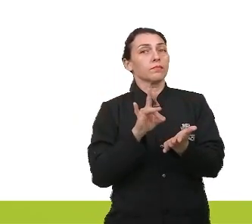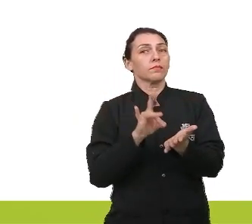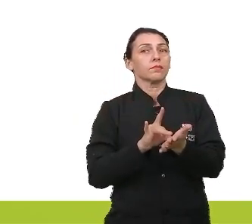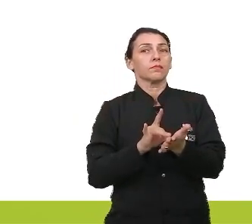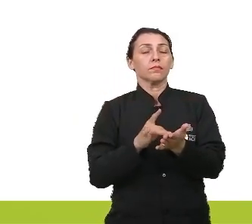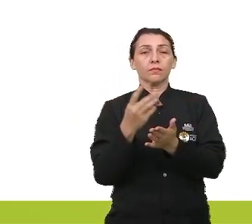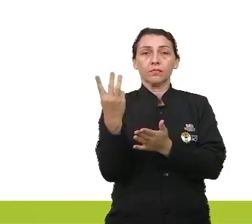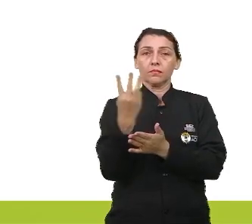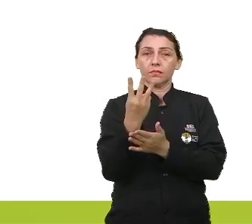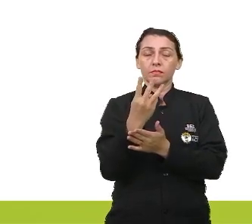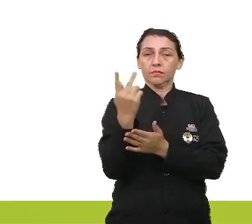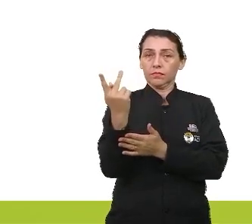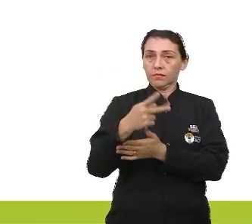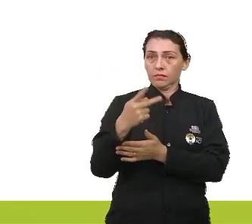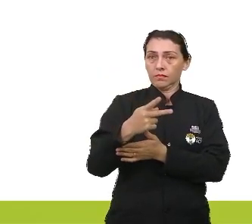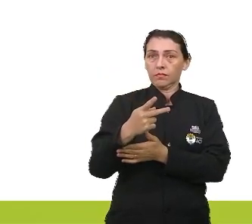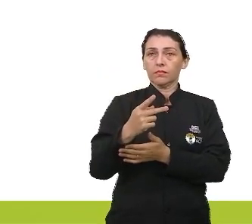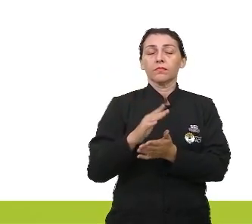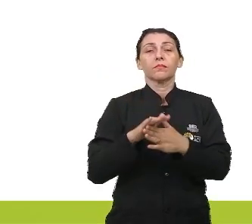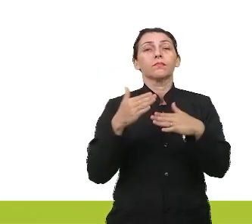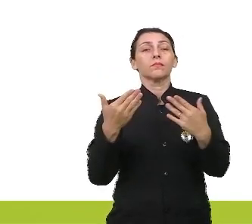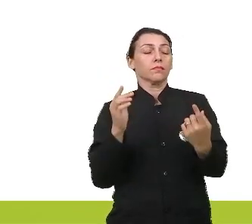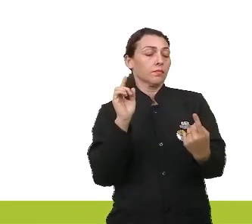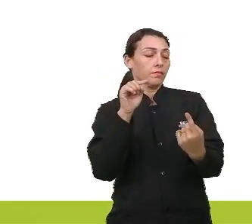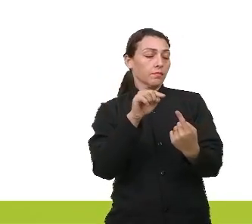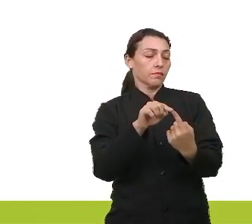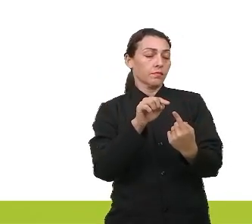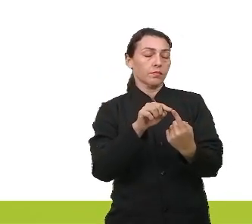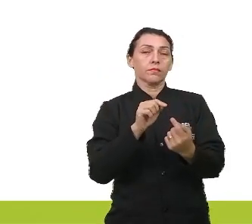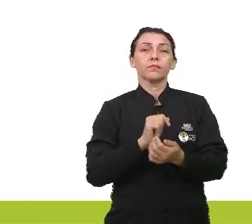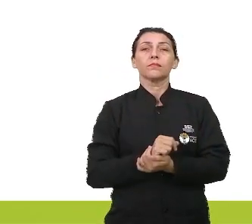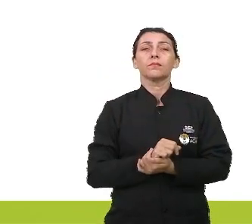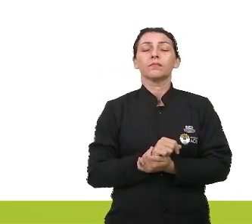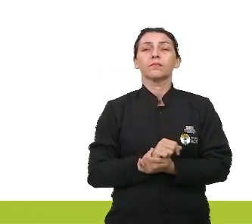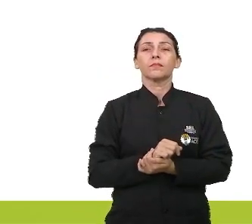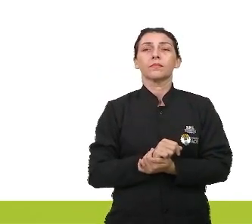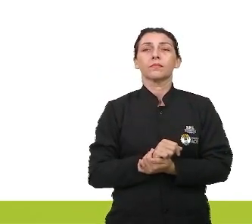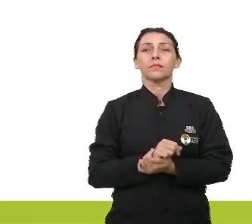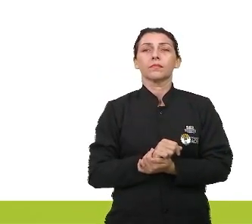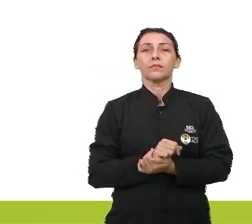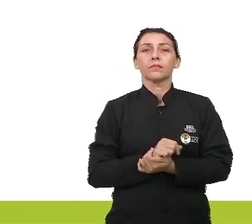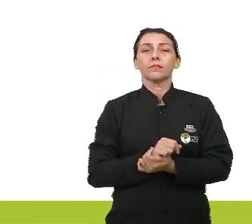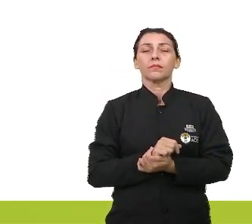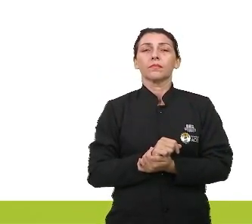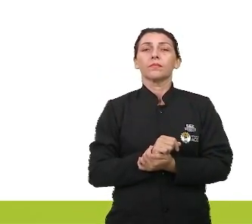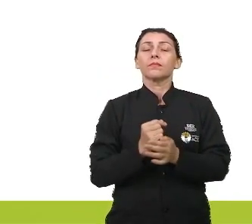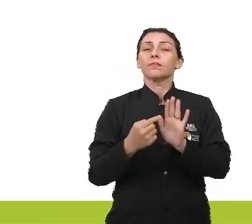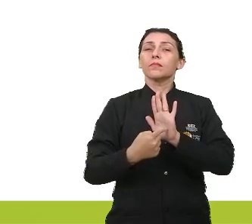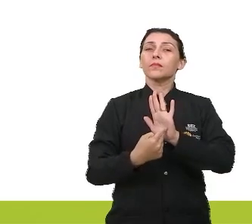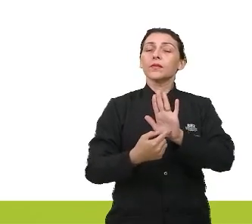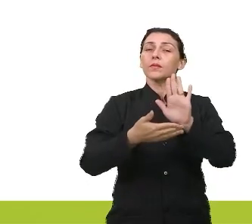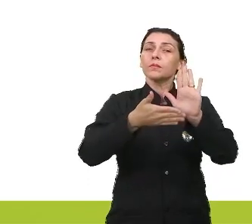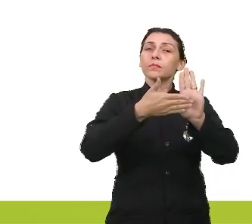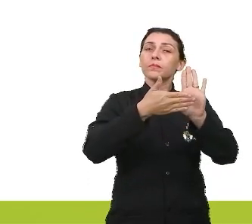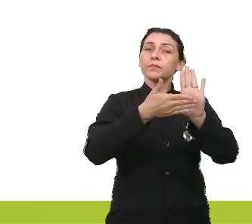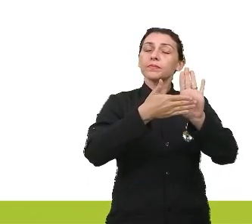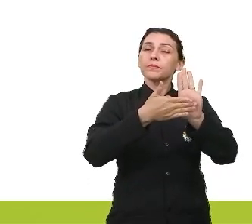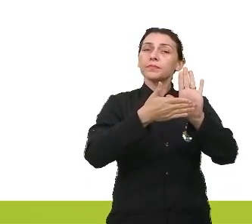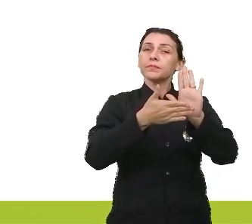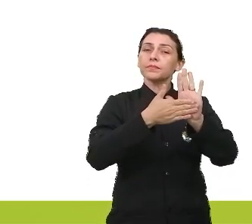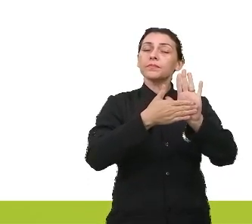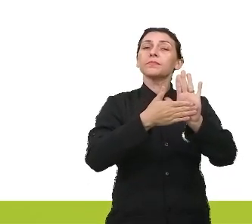geralmente são 3 períodos. Qual é o objetivo? O objetivo aqui é apontar uma proposta